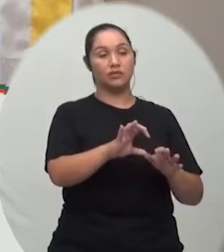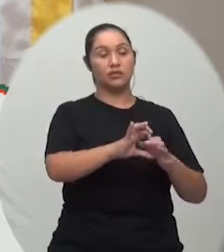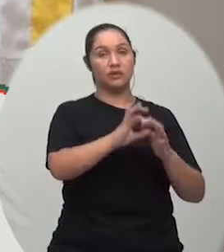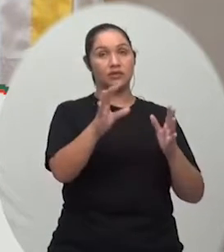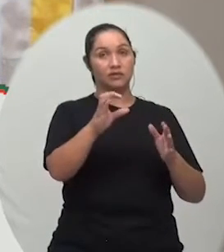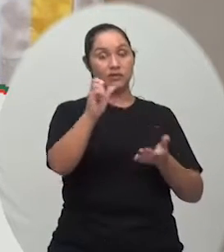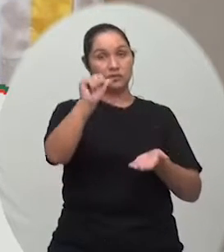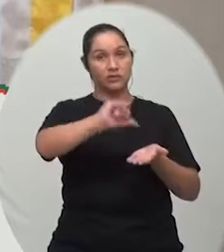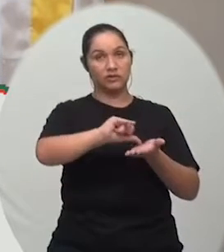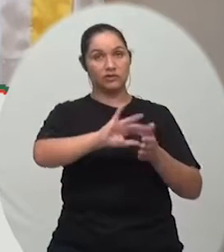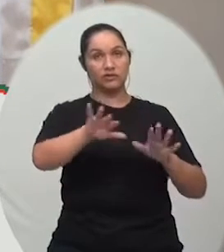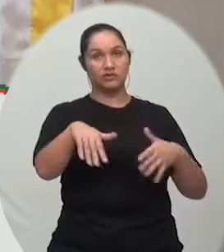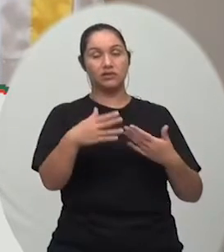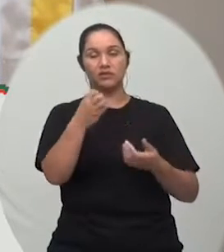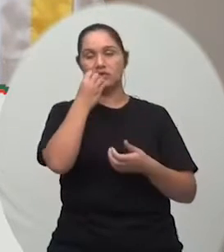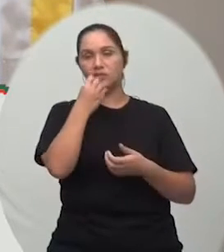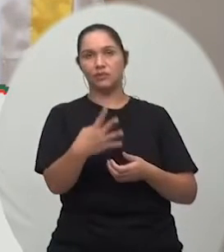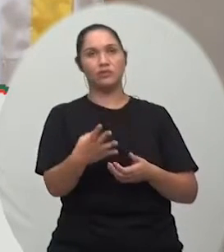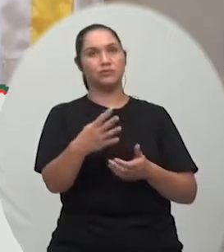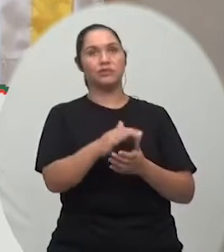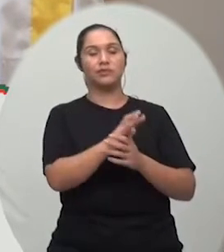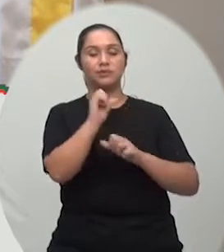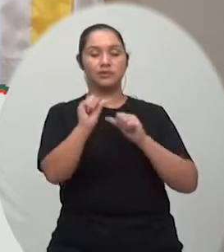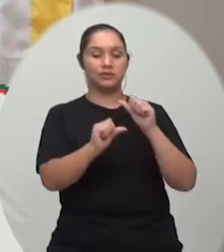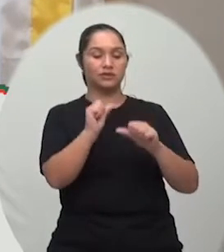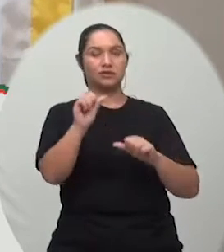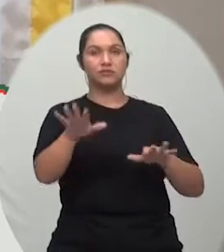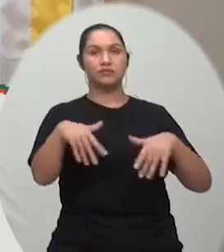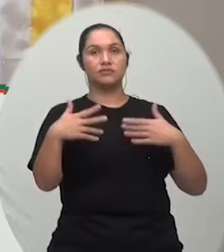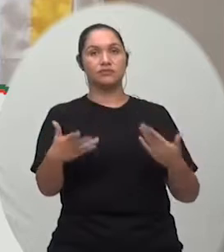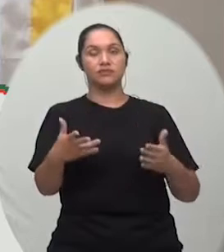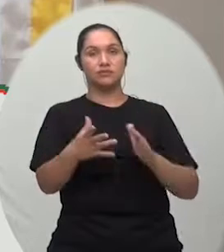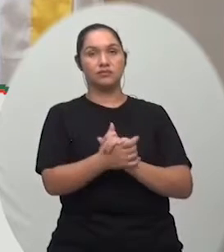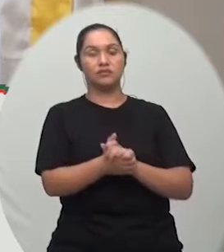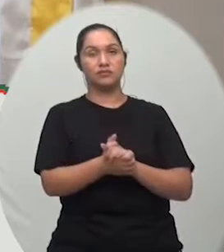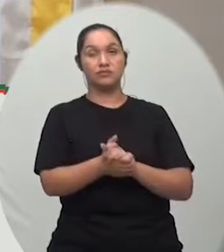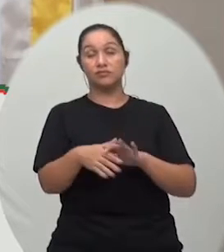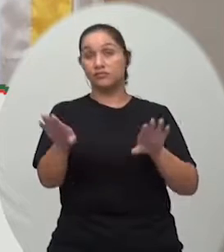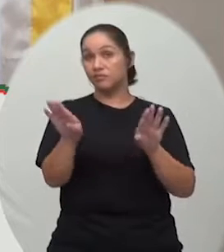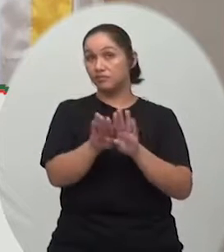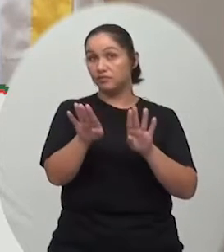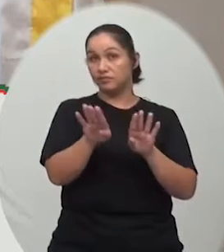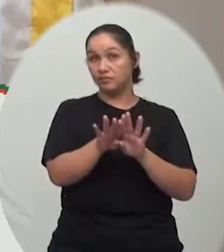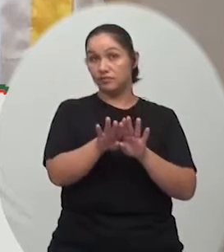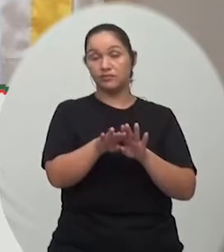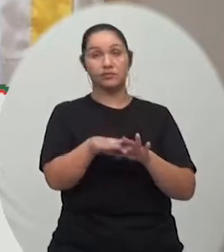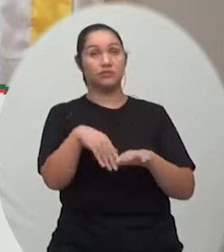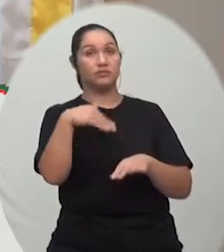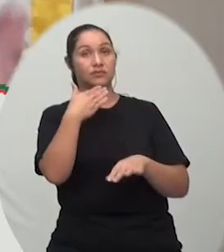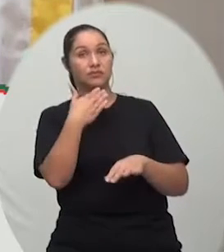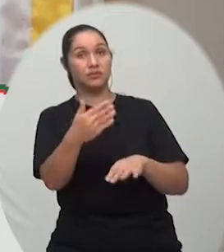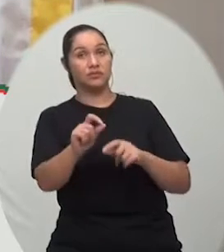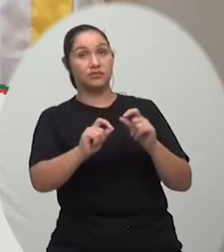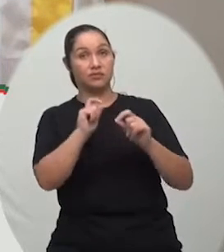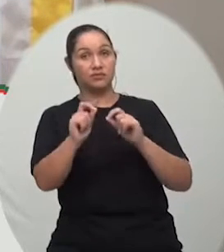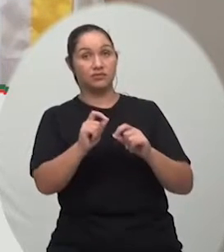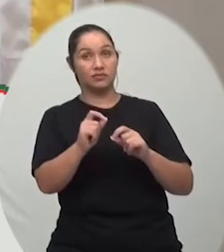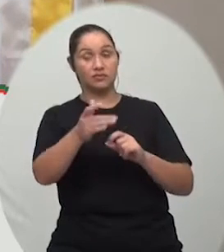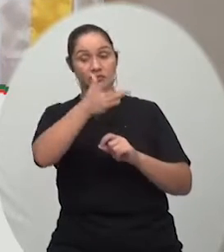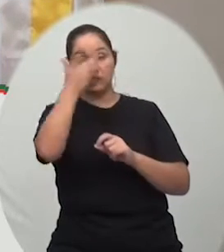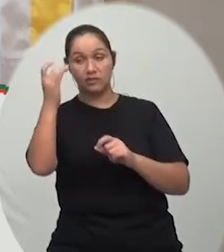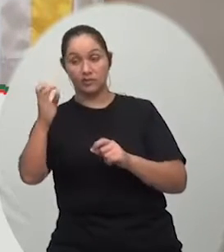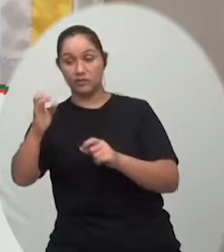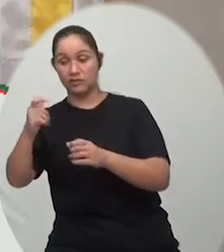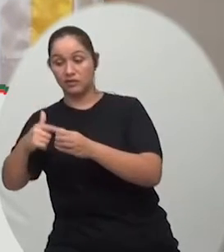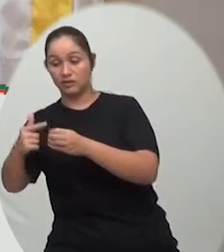um gargalo importante de Criciúma. Então, e também nós estamos propondo que quem vem de Cocal não precisa